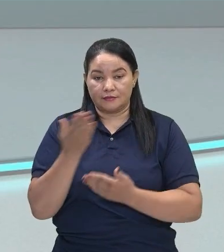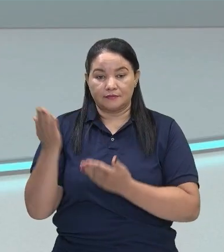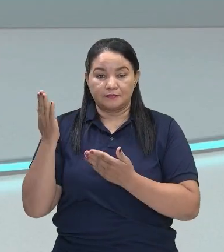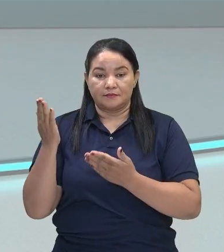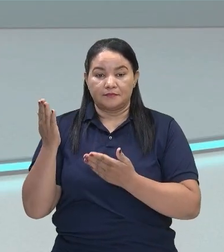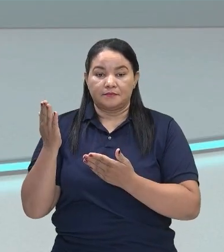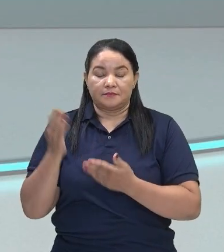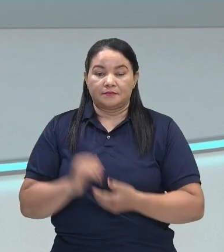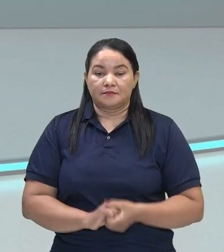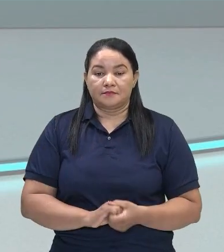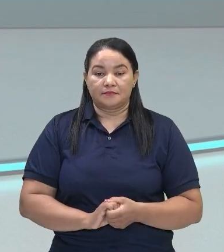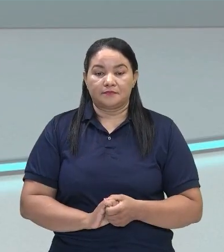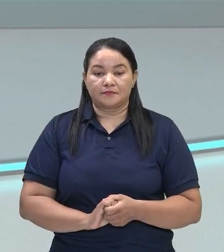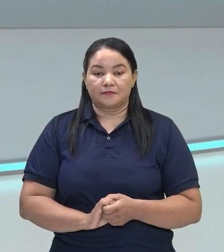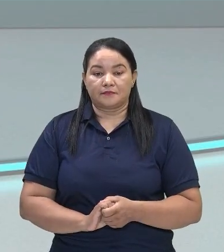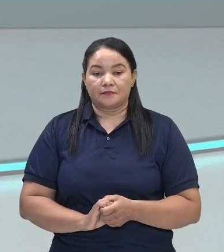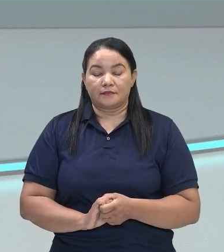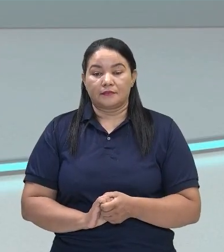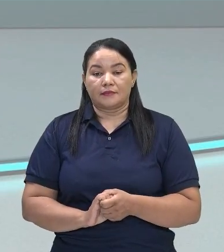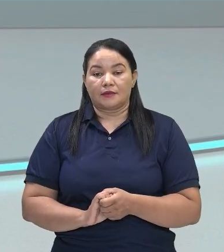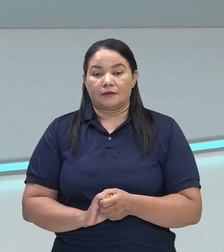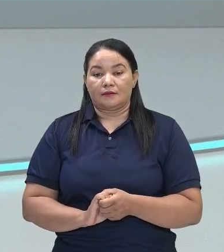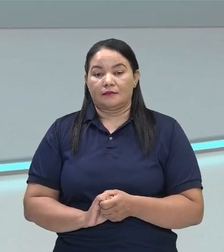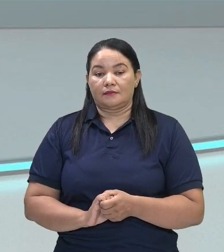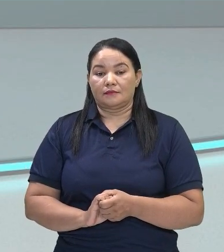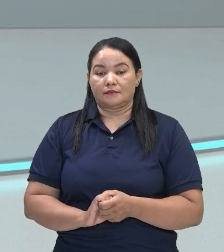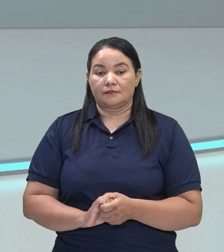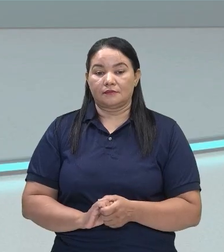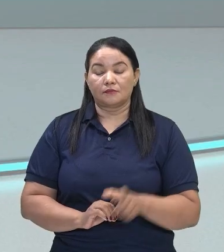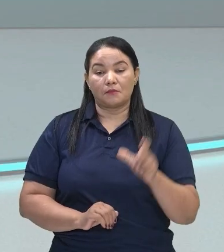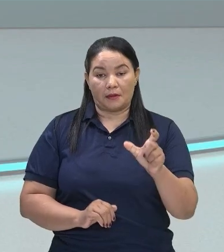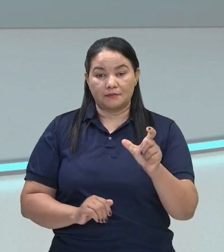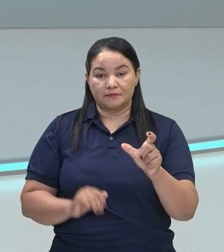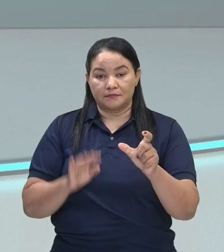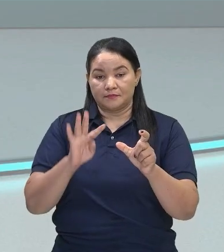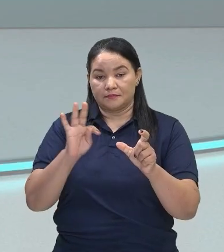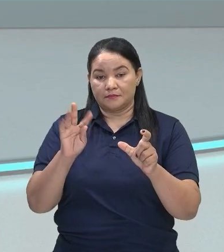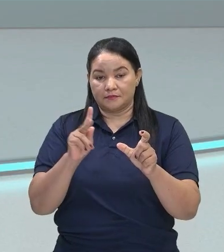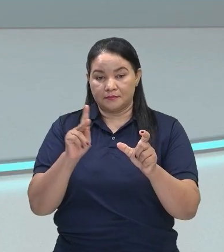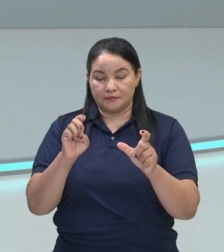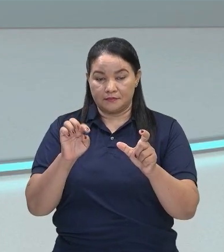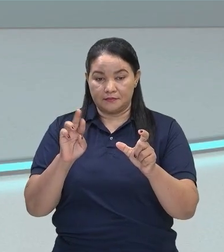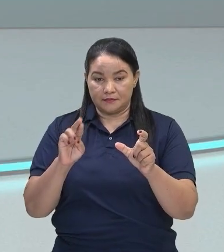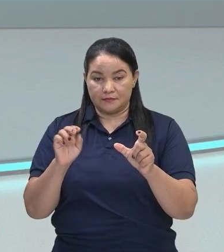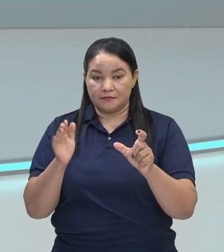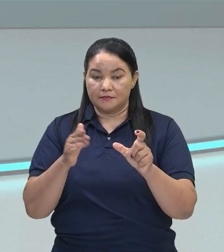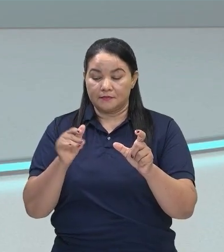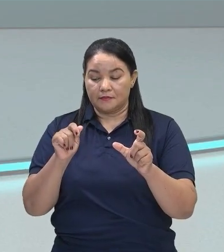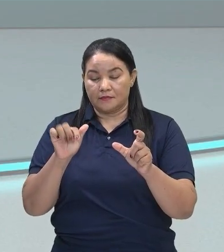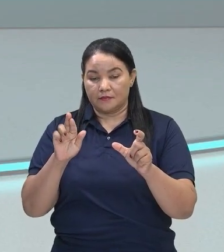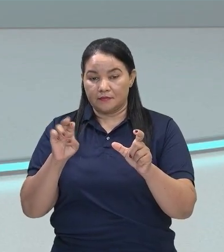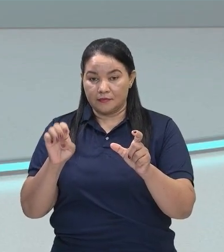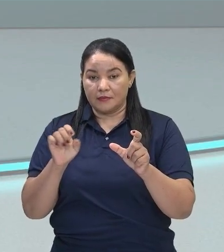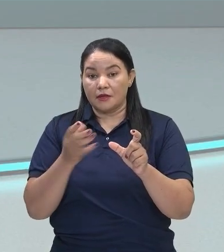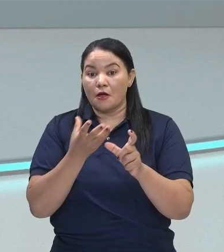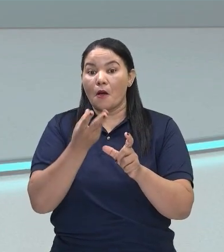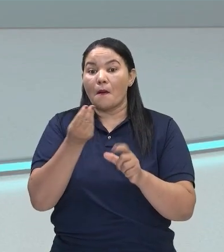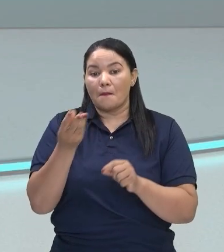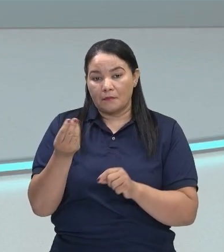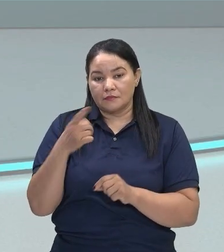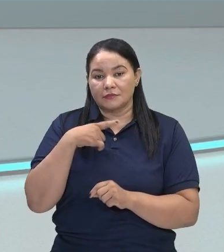on the street. A expressão there are significa há, tá? Há muitos, ó,